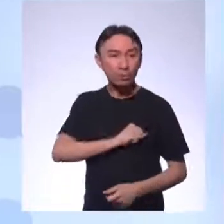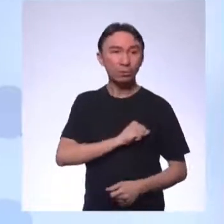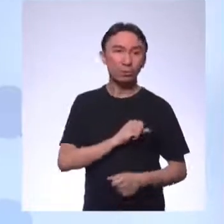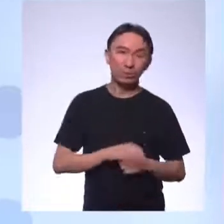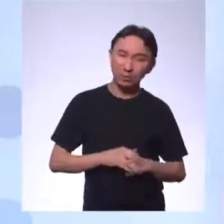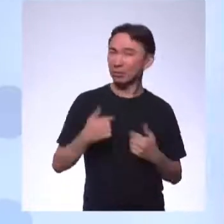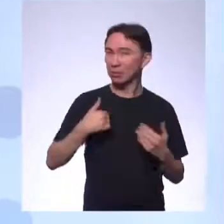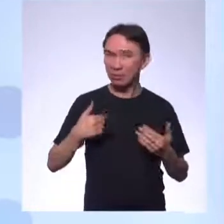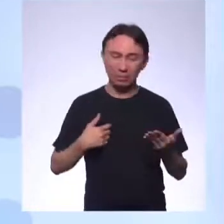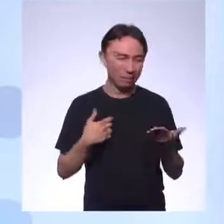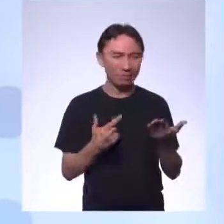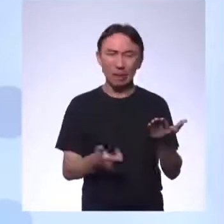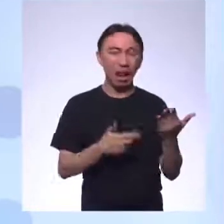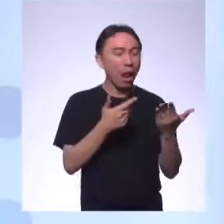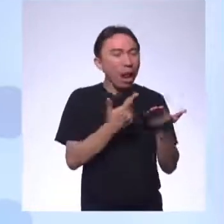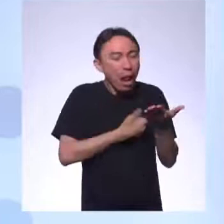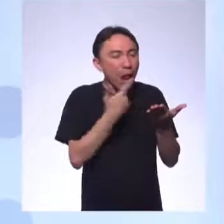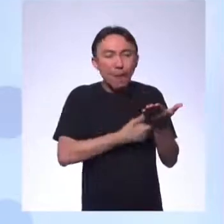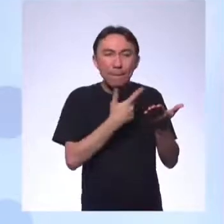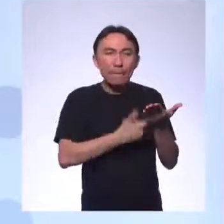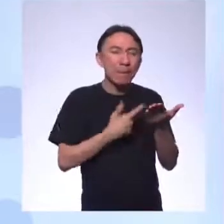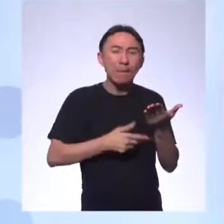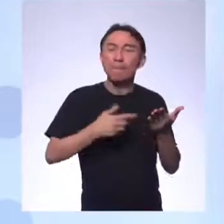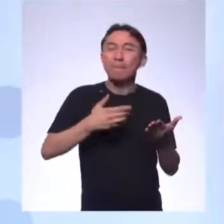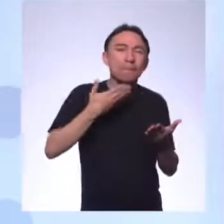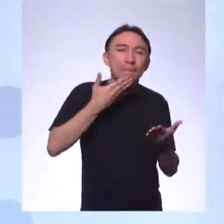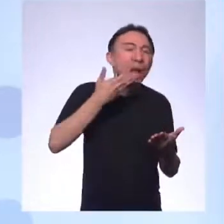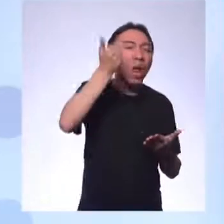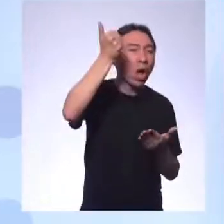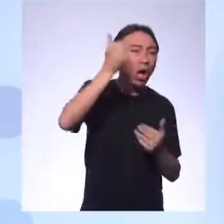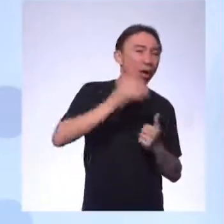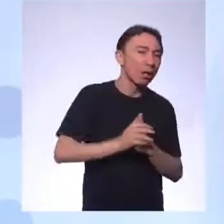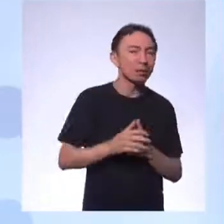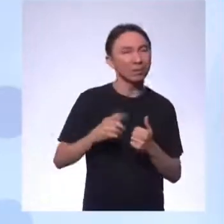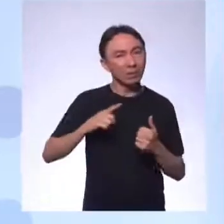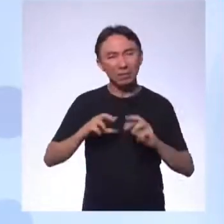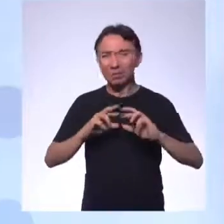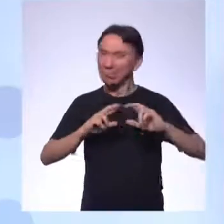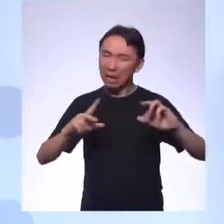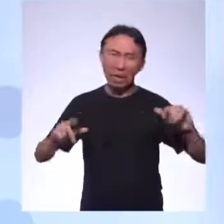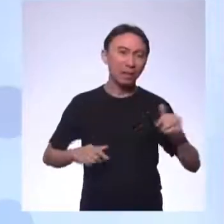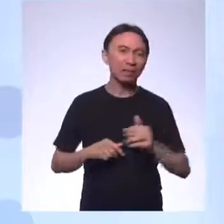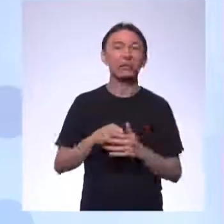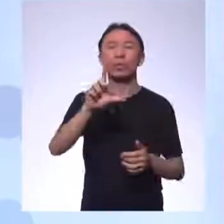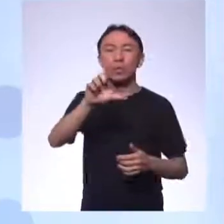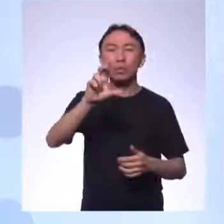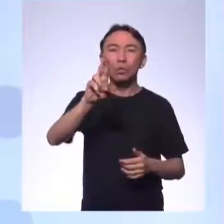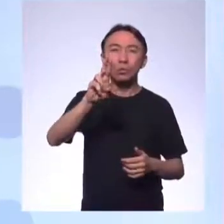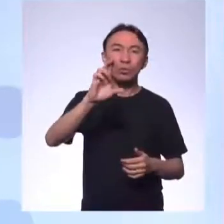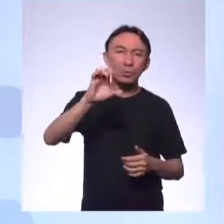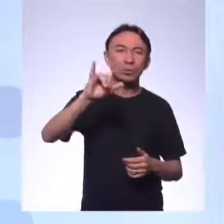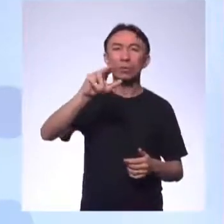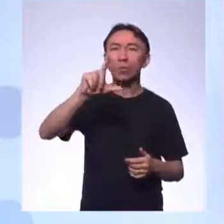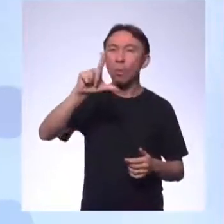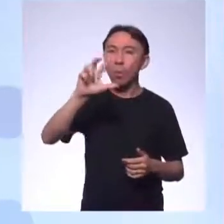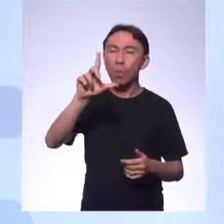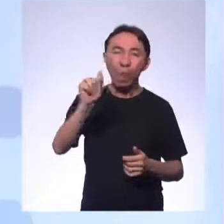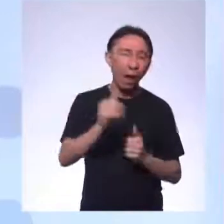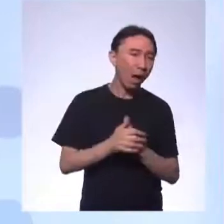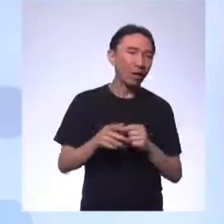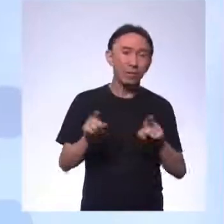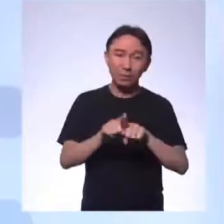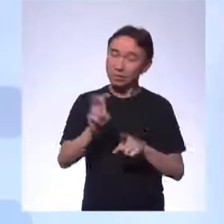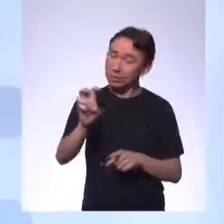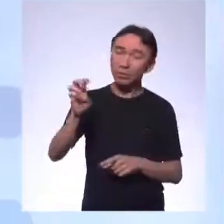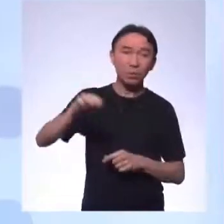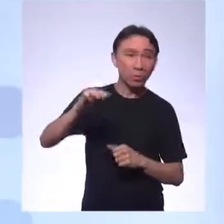estética literária favorita, tal, mas, gente, tem livros maravilhosos. Senhora é um deles, Lucila é outro, 5 Minutos é outro. Gente, José